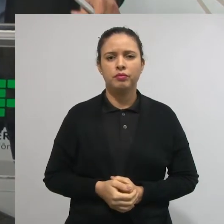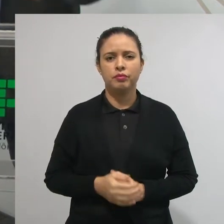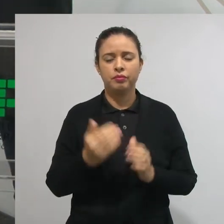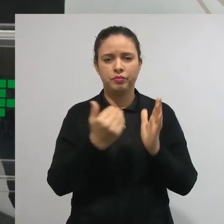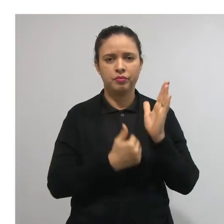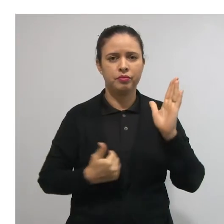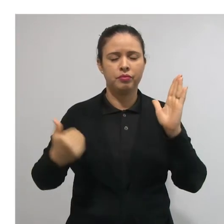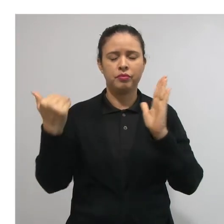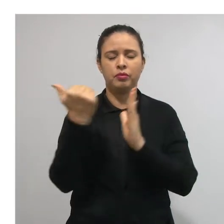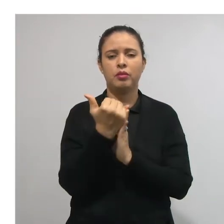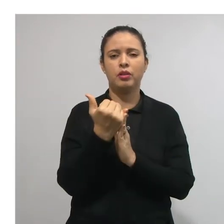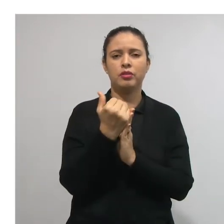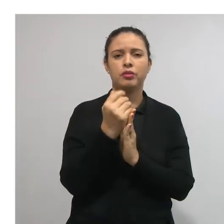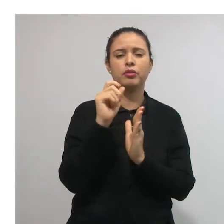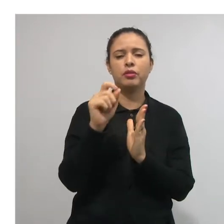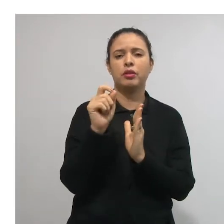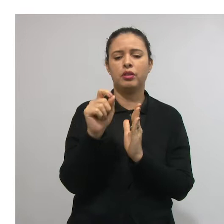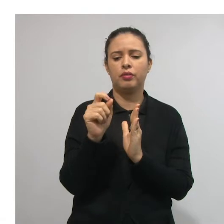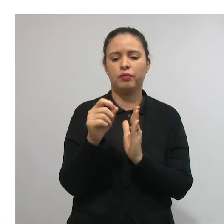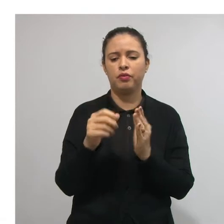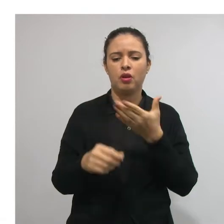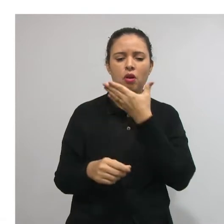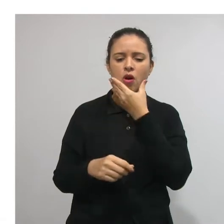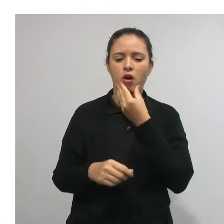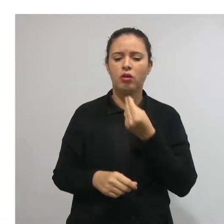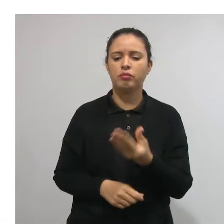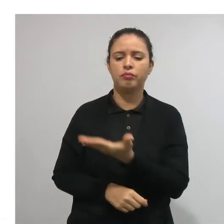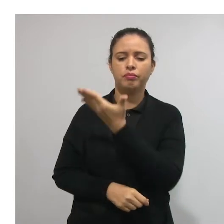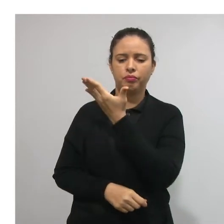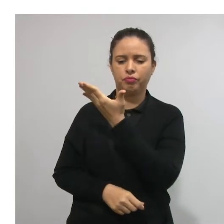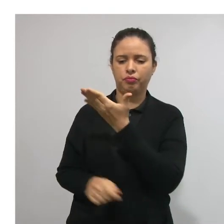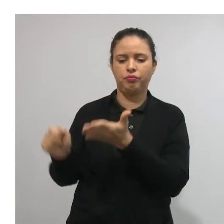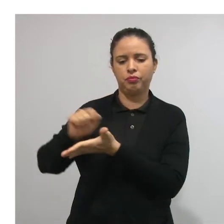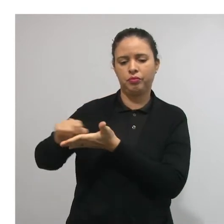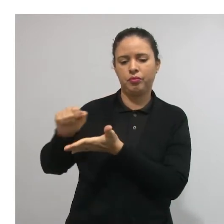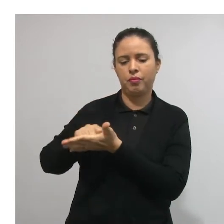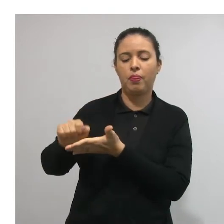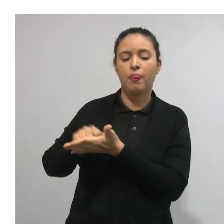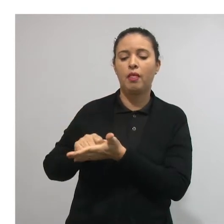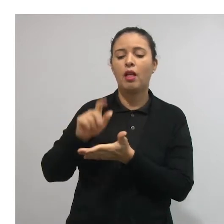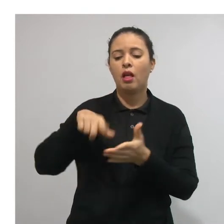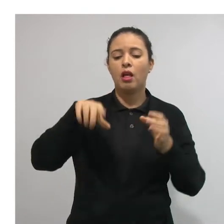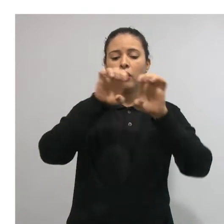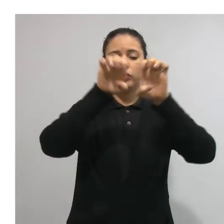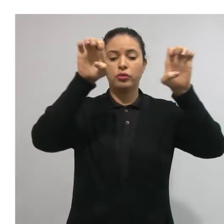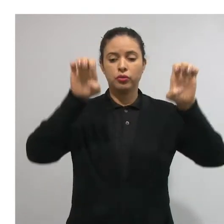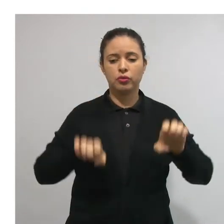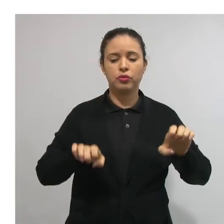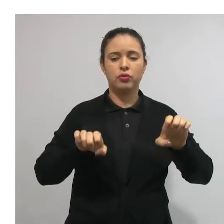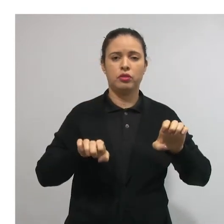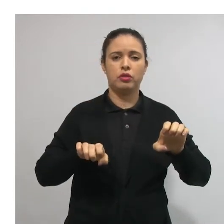Olha mais aqui, ó. Segundo Chiavenato, é com o estruturalismo que ocorre